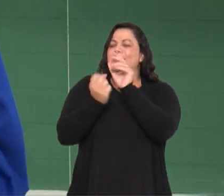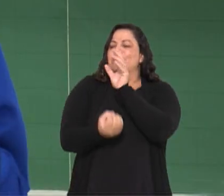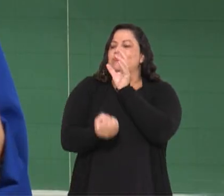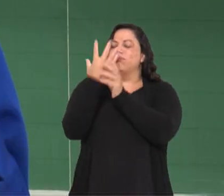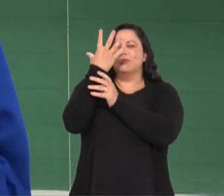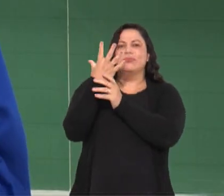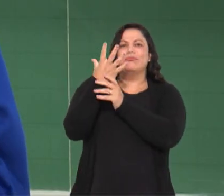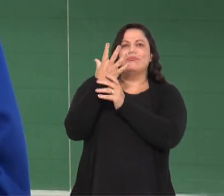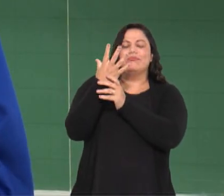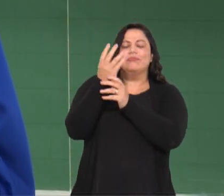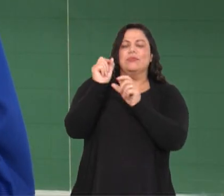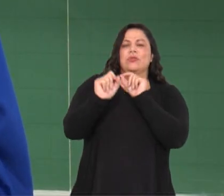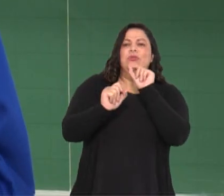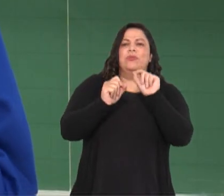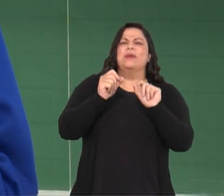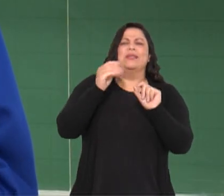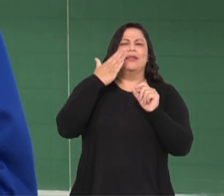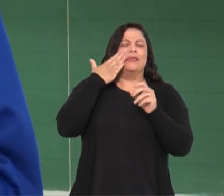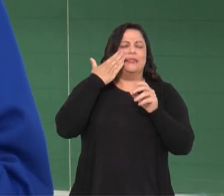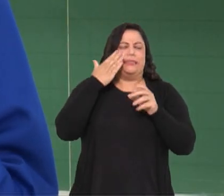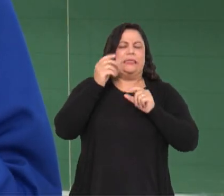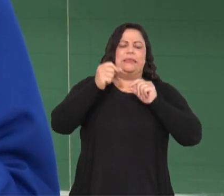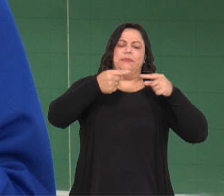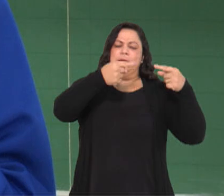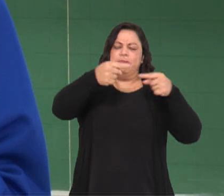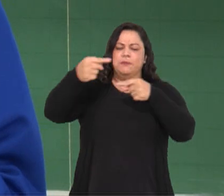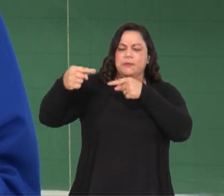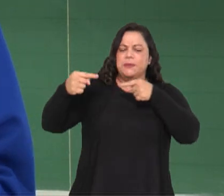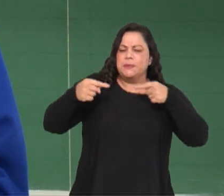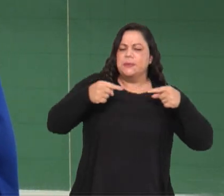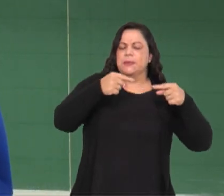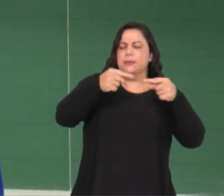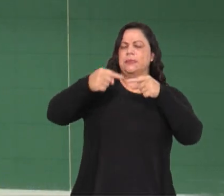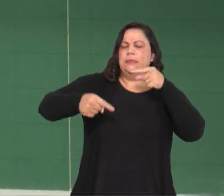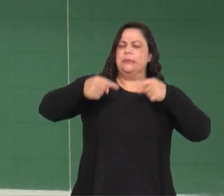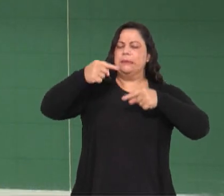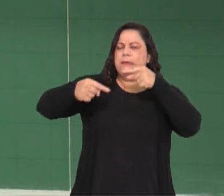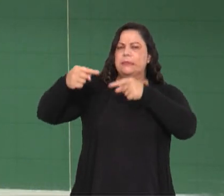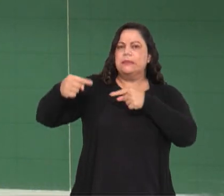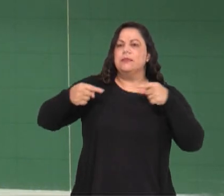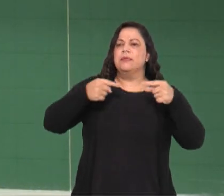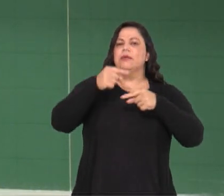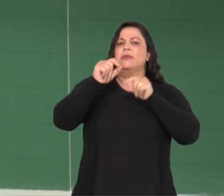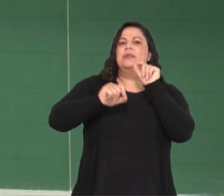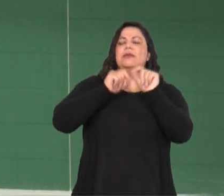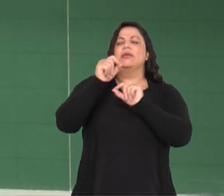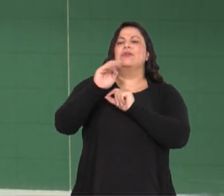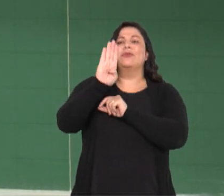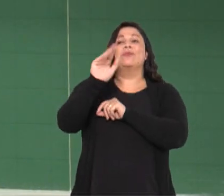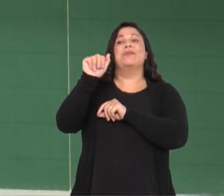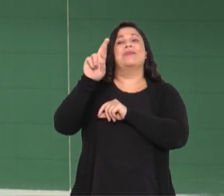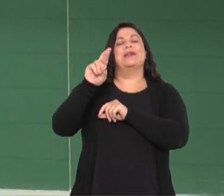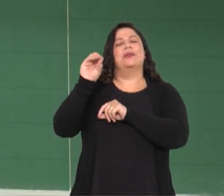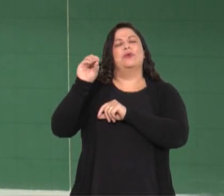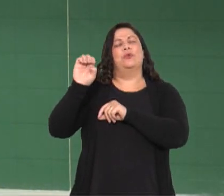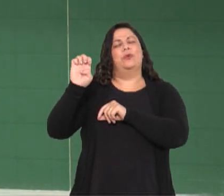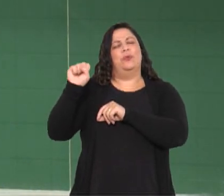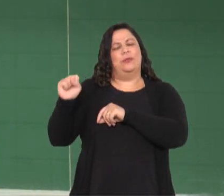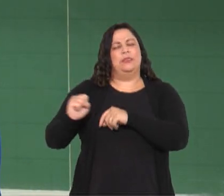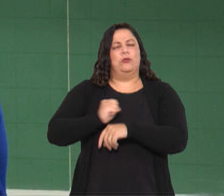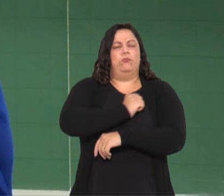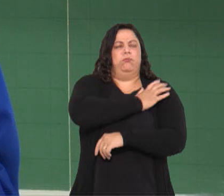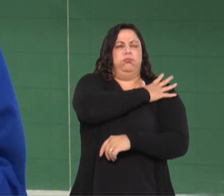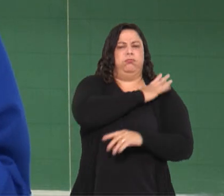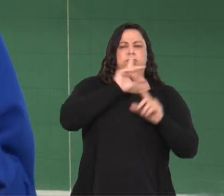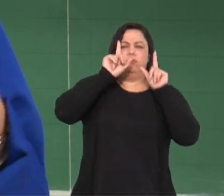de uma classe econômica e política muito importante, que eram os barões, né? Então, os barões da